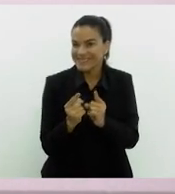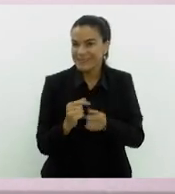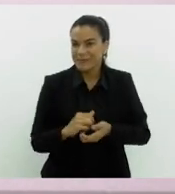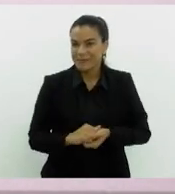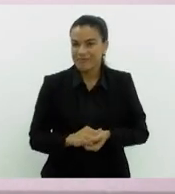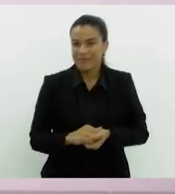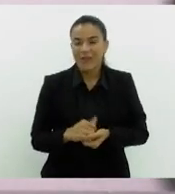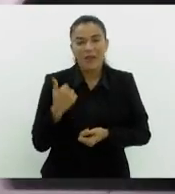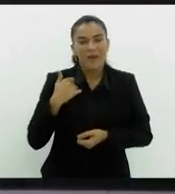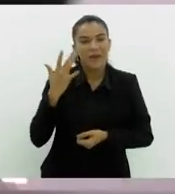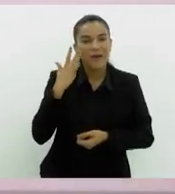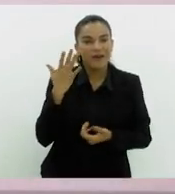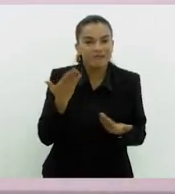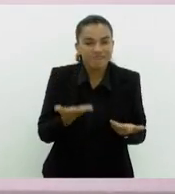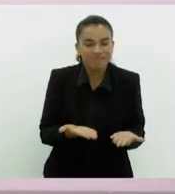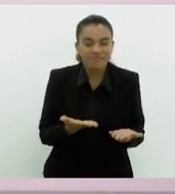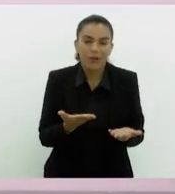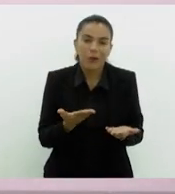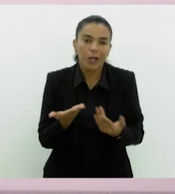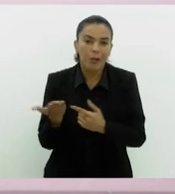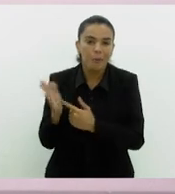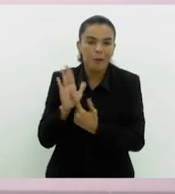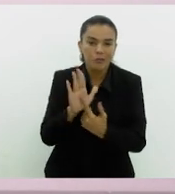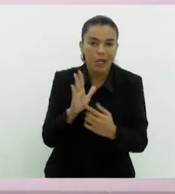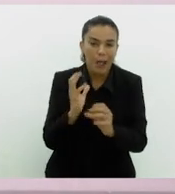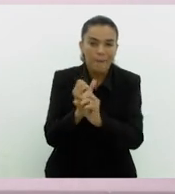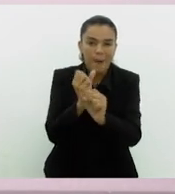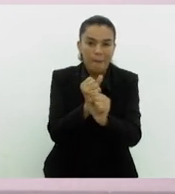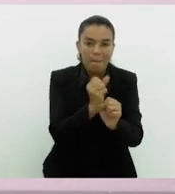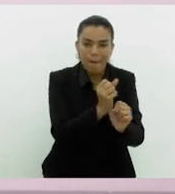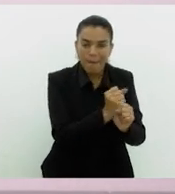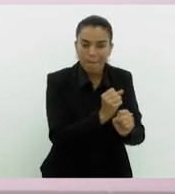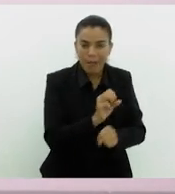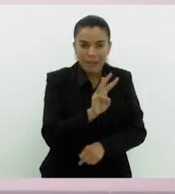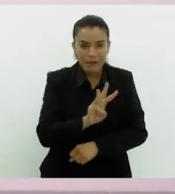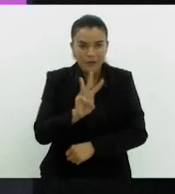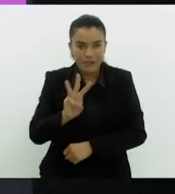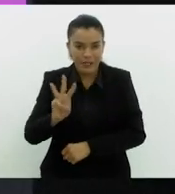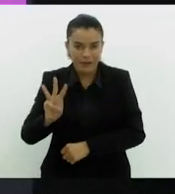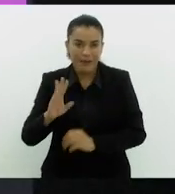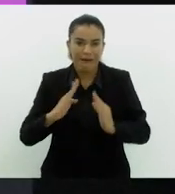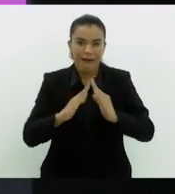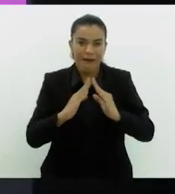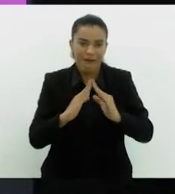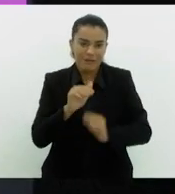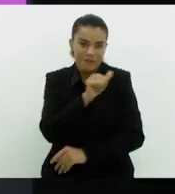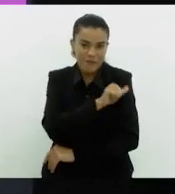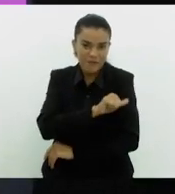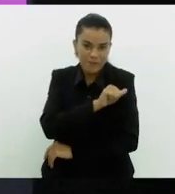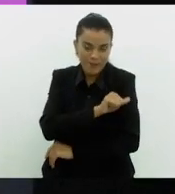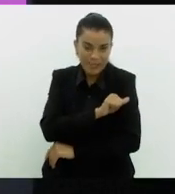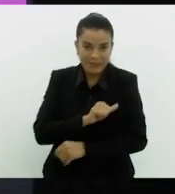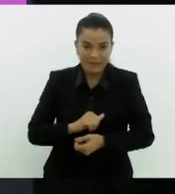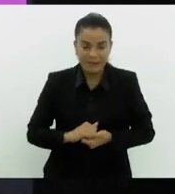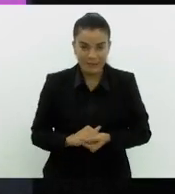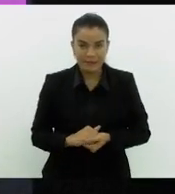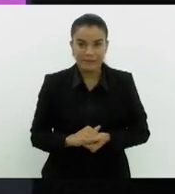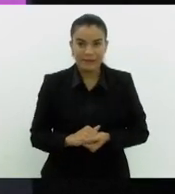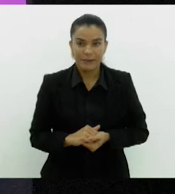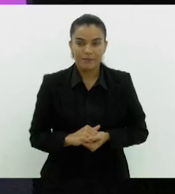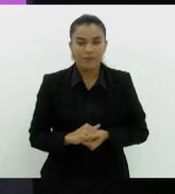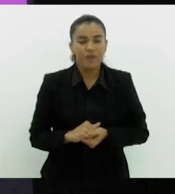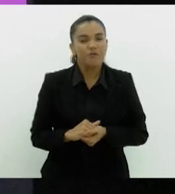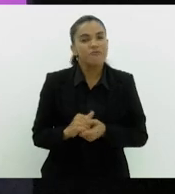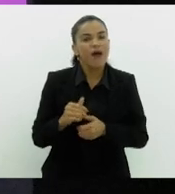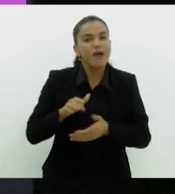Mas é isso, eu acho que eu queria trazer os dados estão disponíveis no site da Casa Fluminense, né? A gente vai